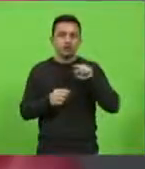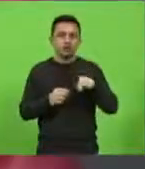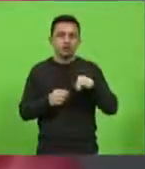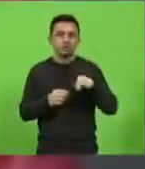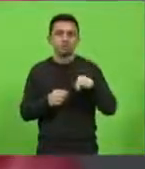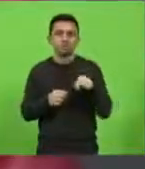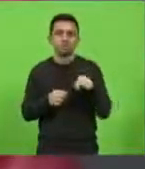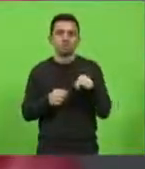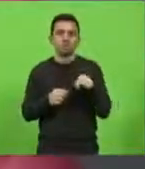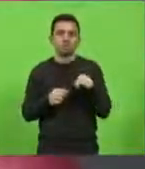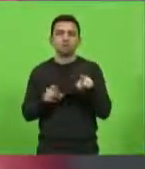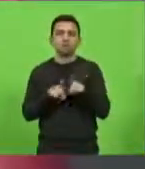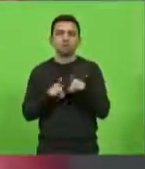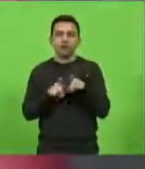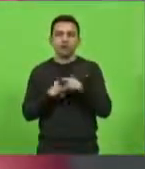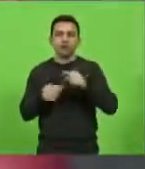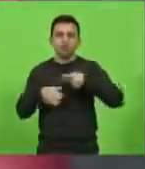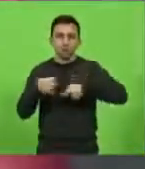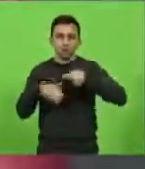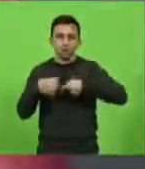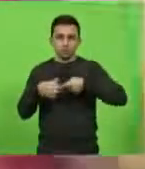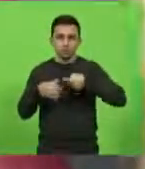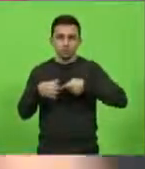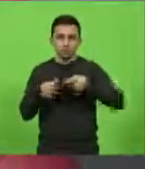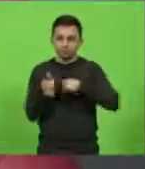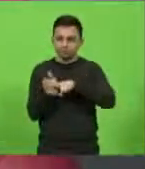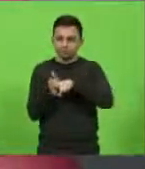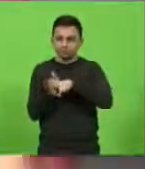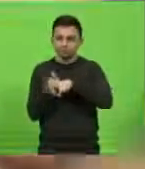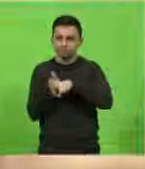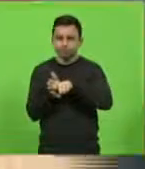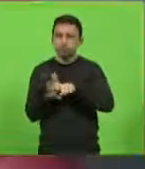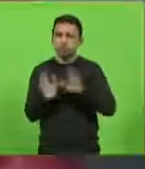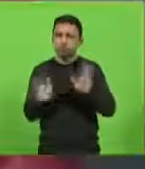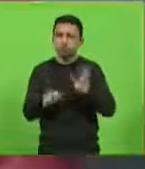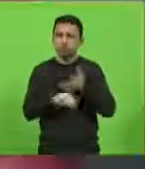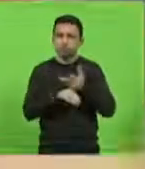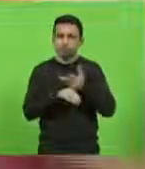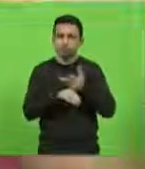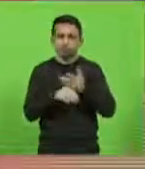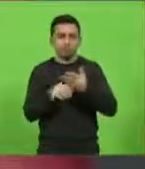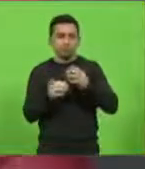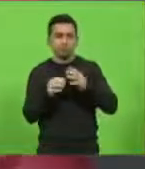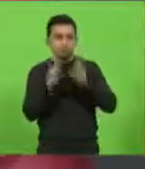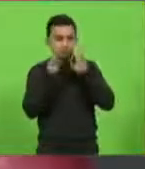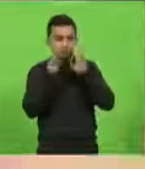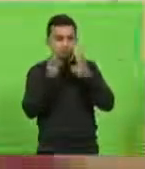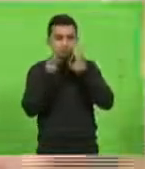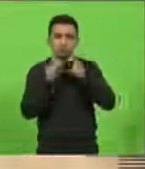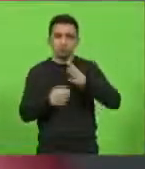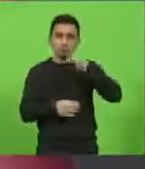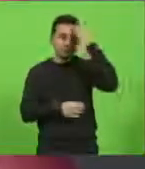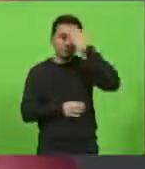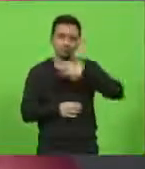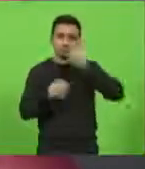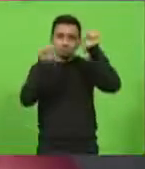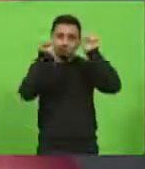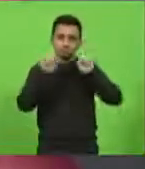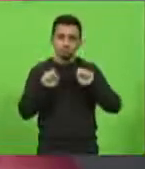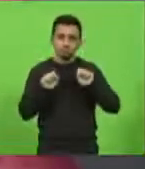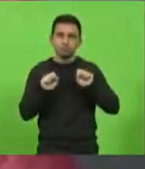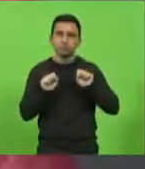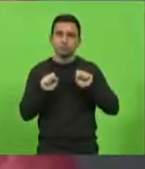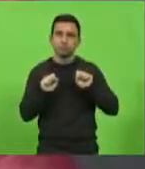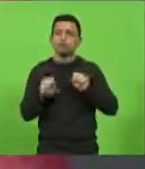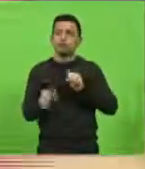comissão parlamentar de inquérito Que analisou documentos realizou diligências ouviu testemunhas e concluiu sim pela responsabilidade do